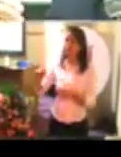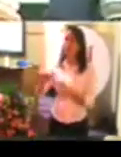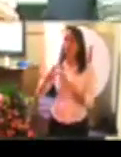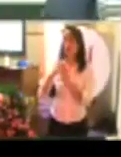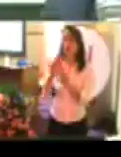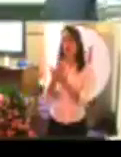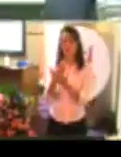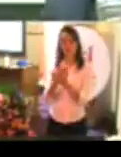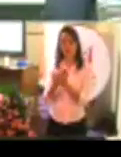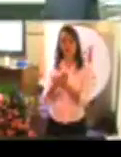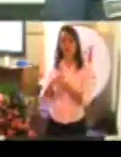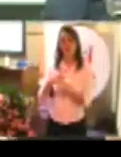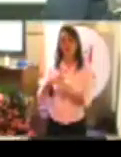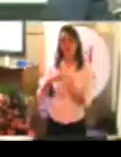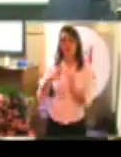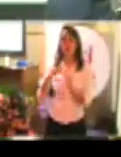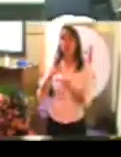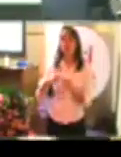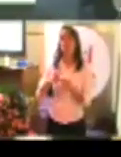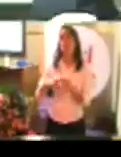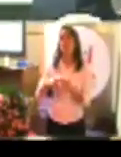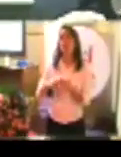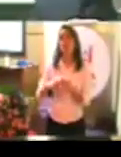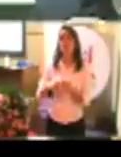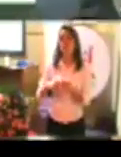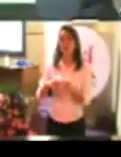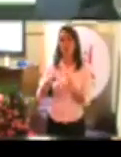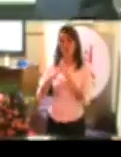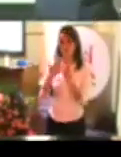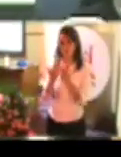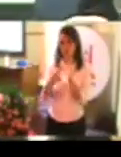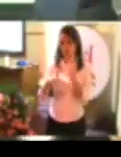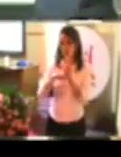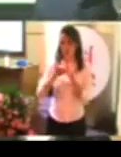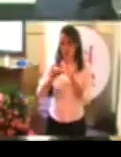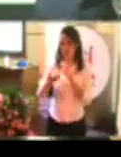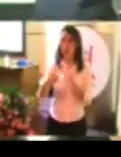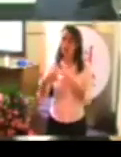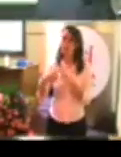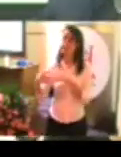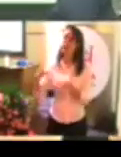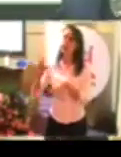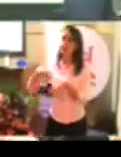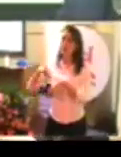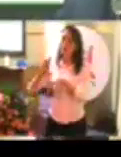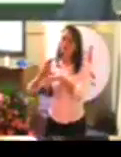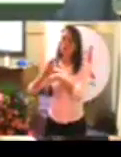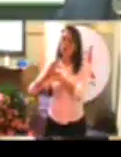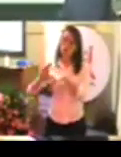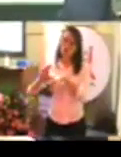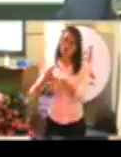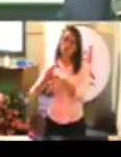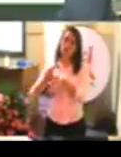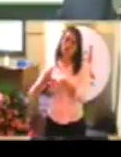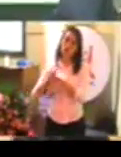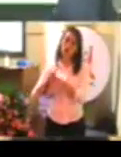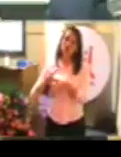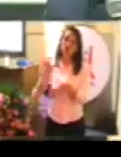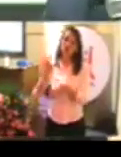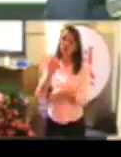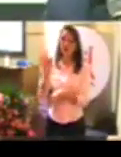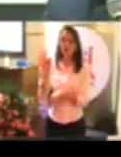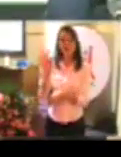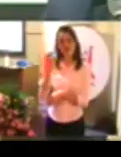do Legislativo existe porque é uma determinação da Constituição Federal.